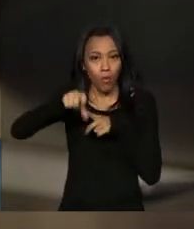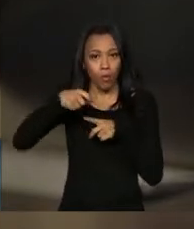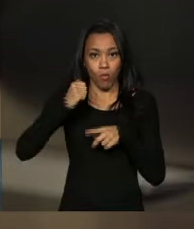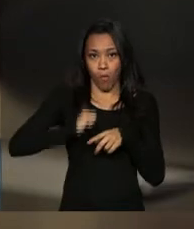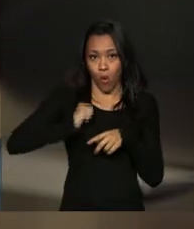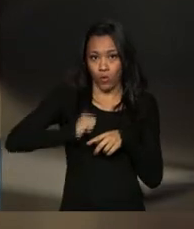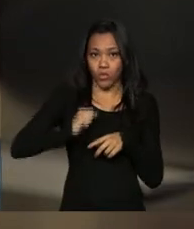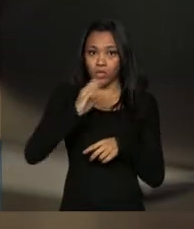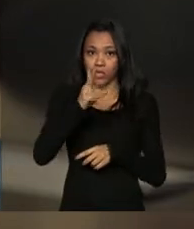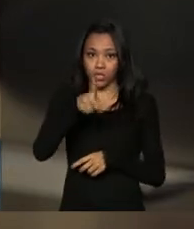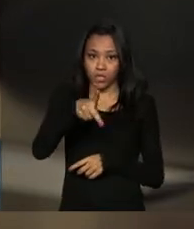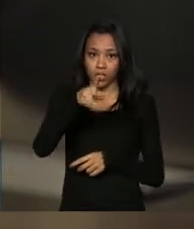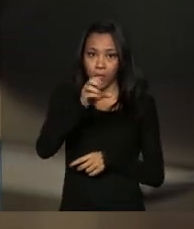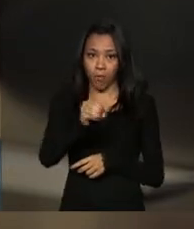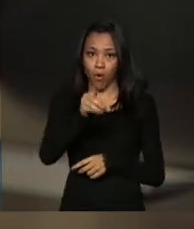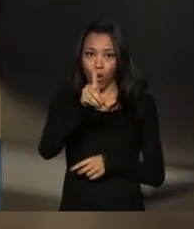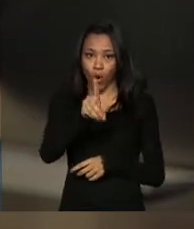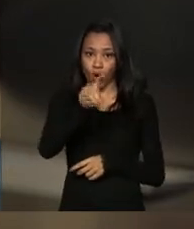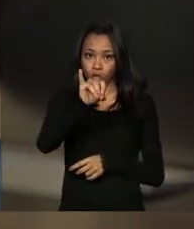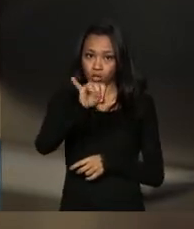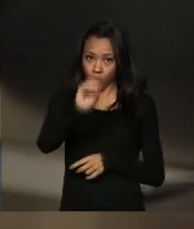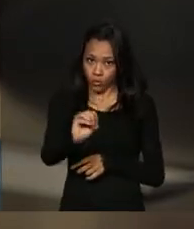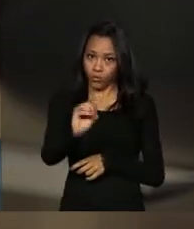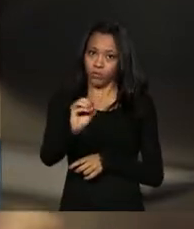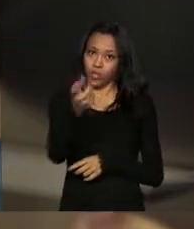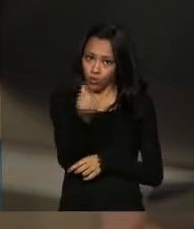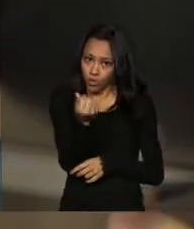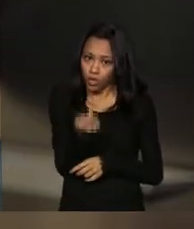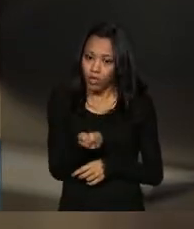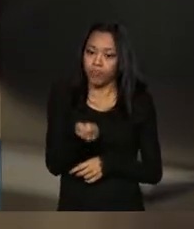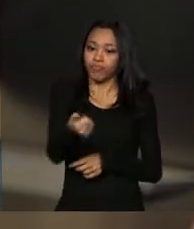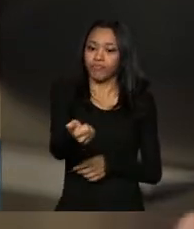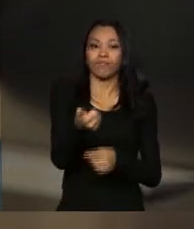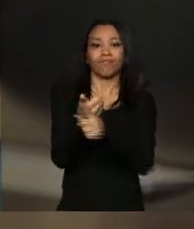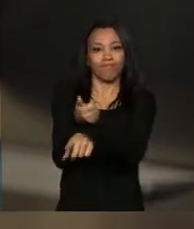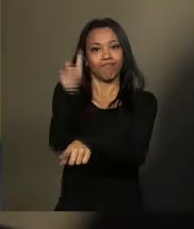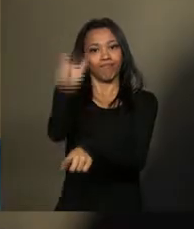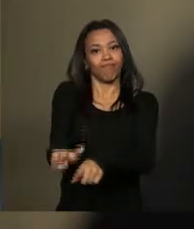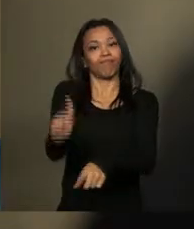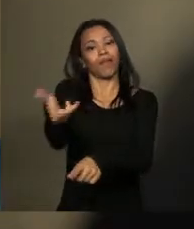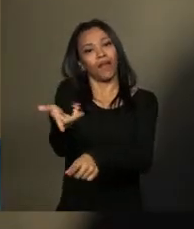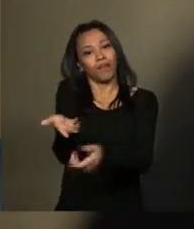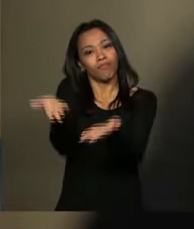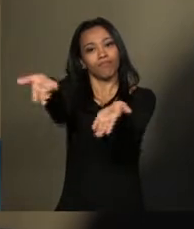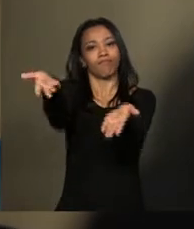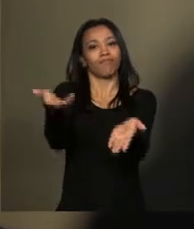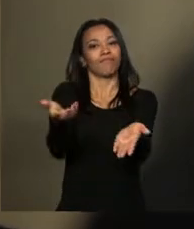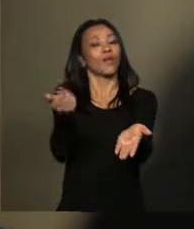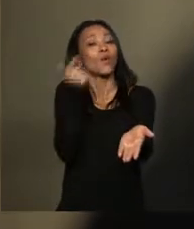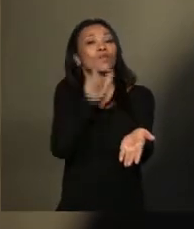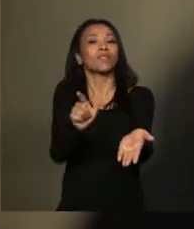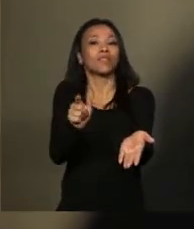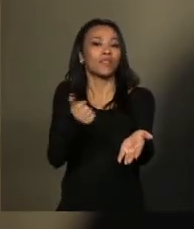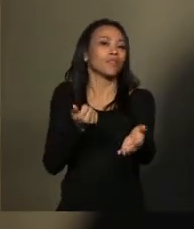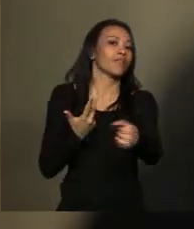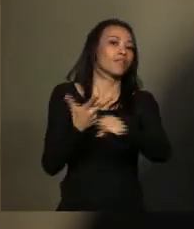exatamente baseada numa premissa de que aqueles que têm mais condições de chegar ao pódio precisam